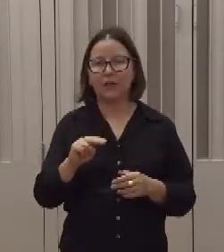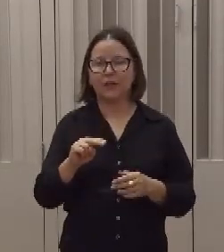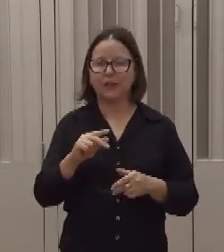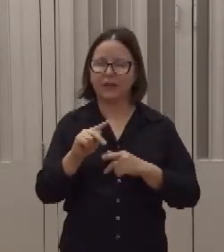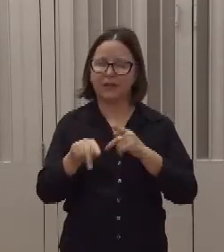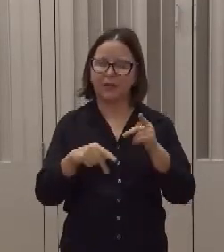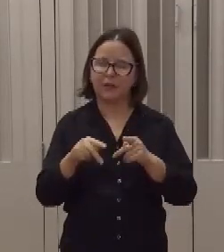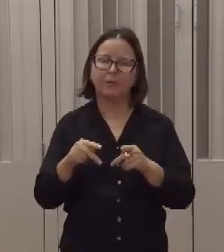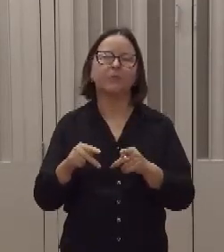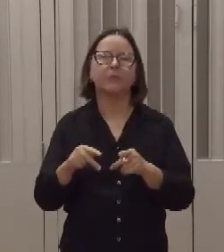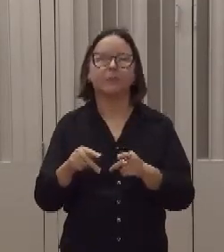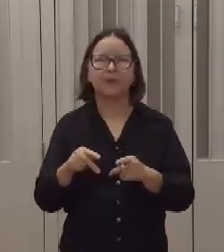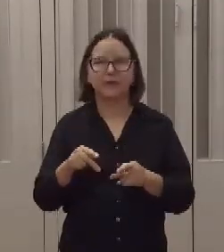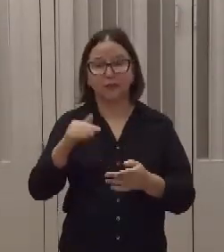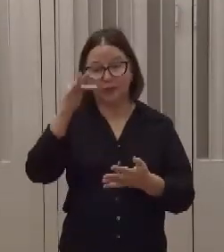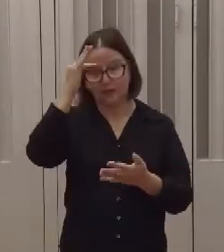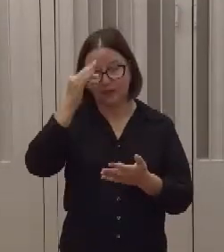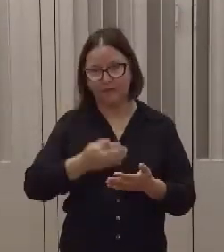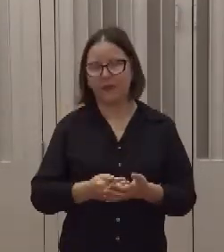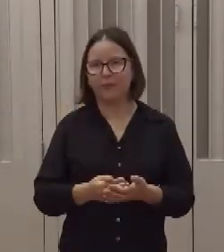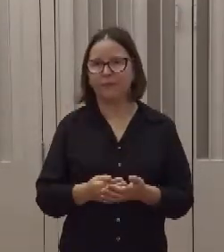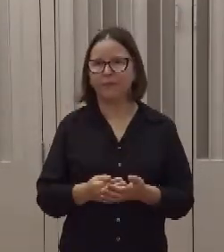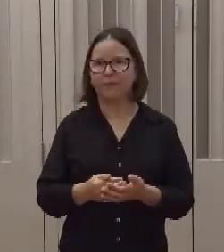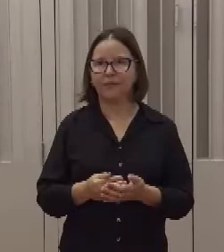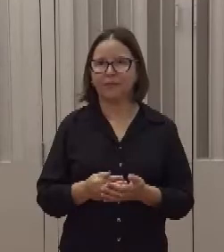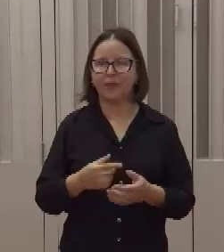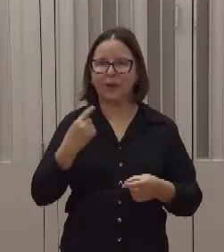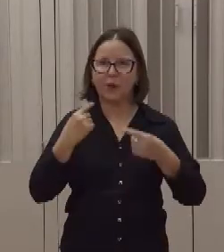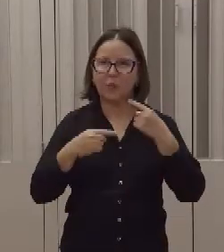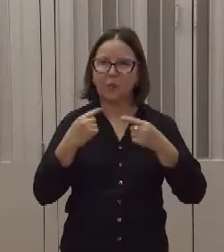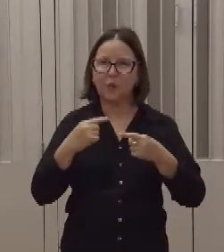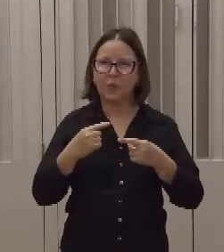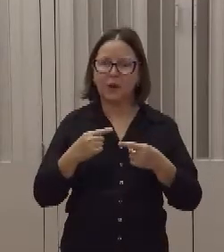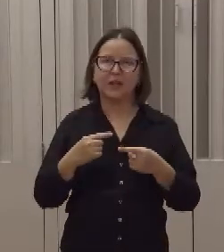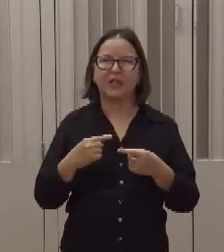Políticos cristãos lutaram e conquistaram o fim da escravidão.